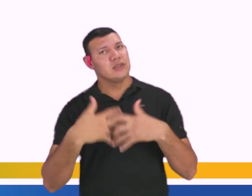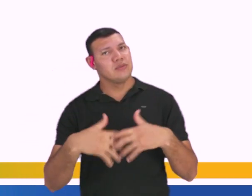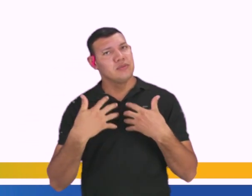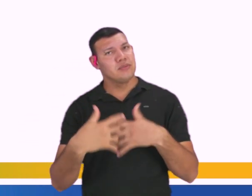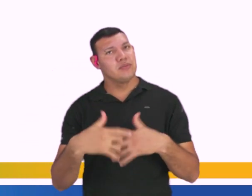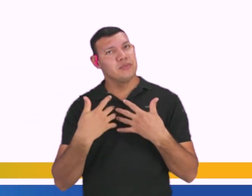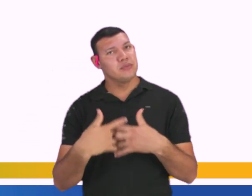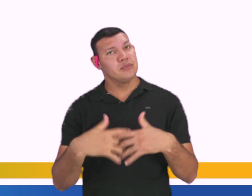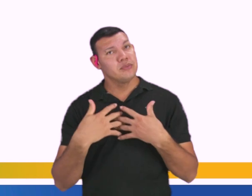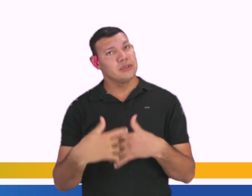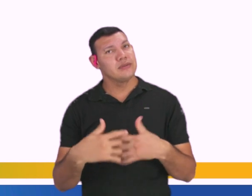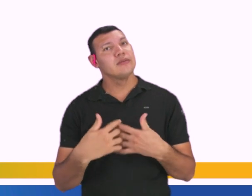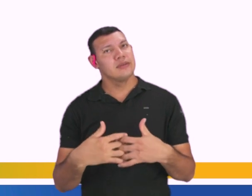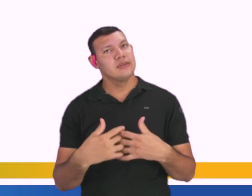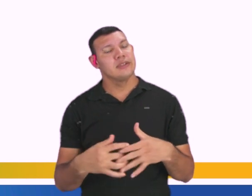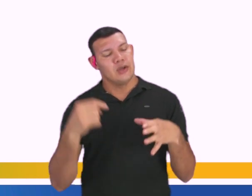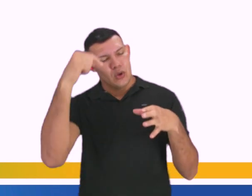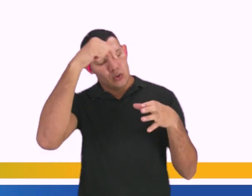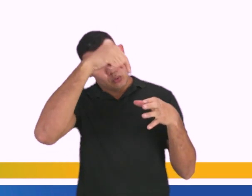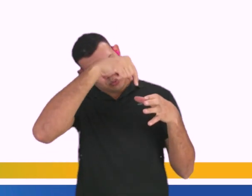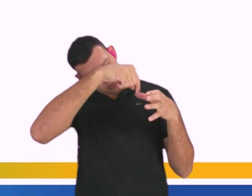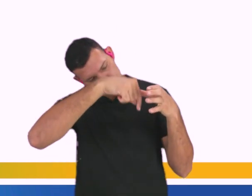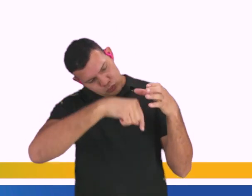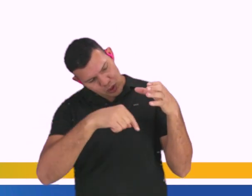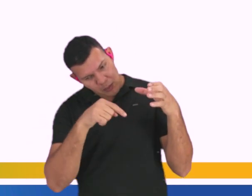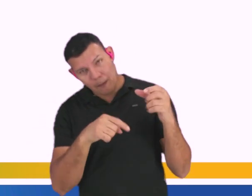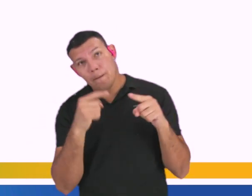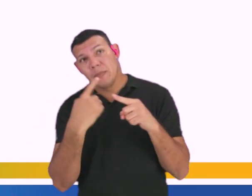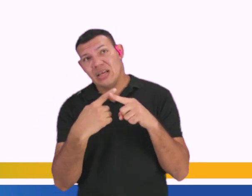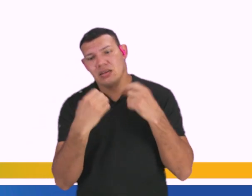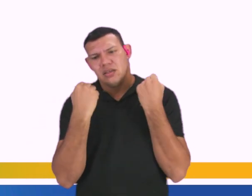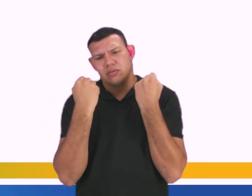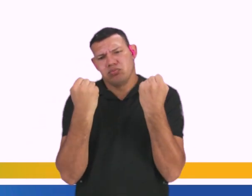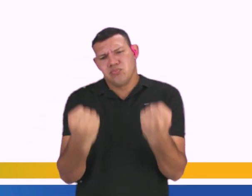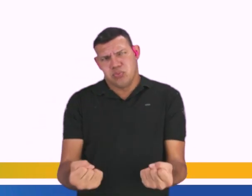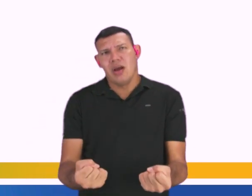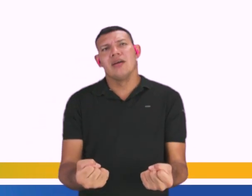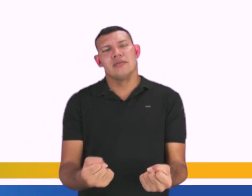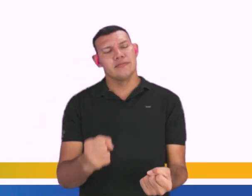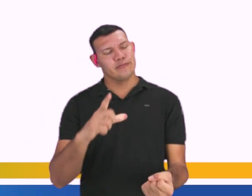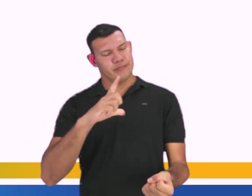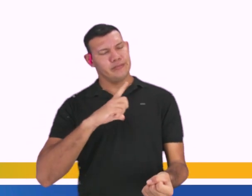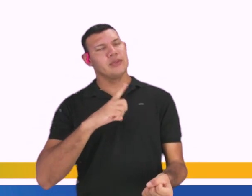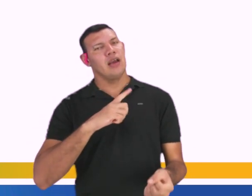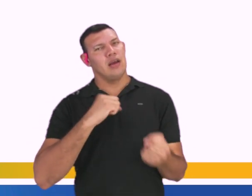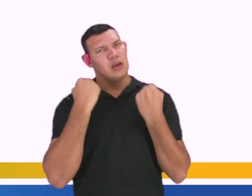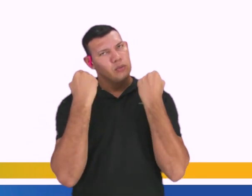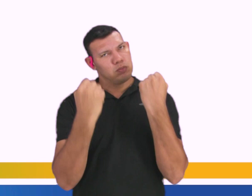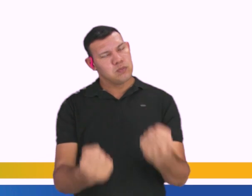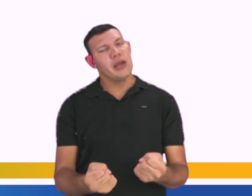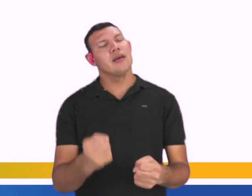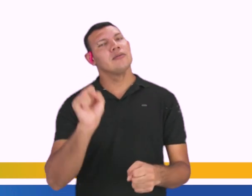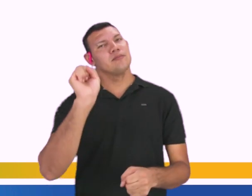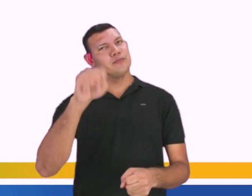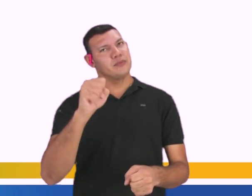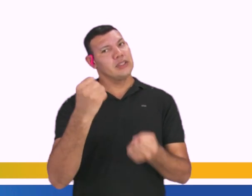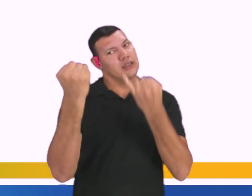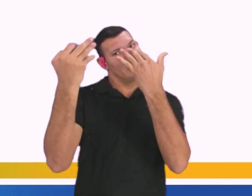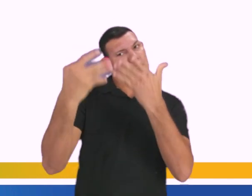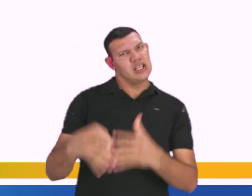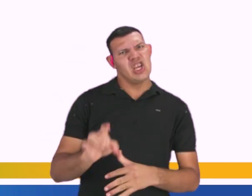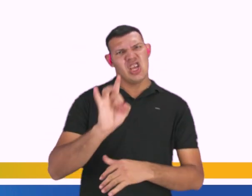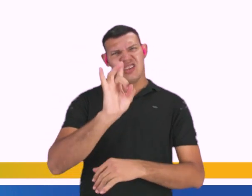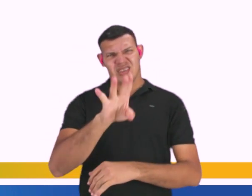conceito de força-peso e dizem que ele desceu porque ele é mais pesado. Tem força-peso, sim, ali nessa explicação, mas não